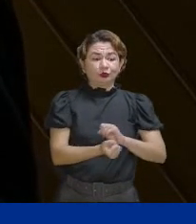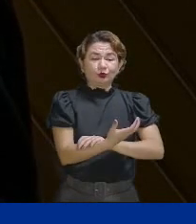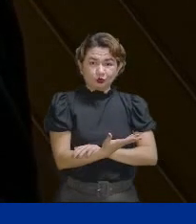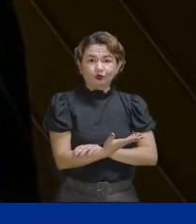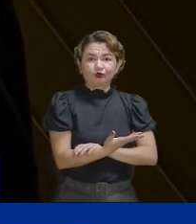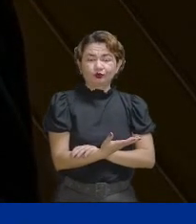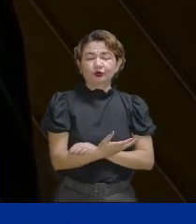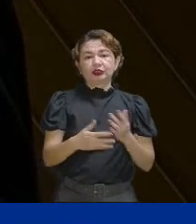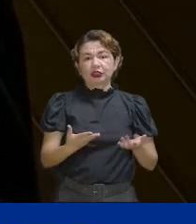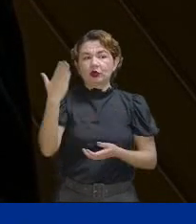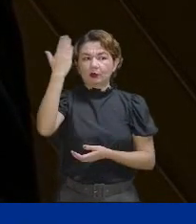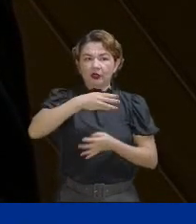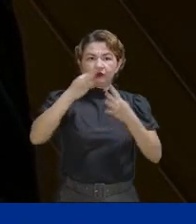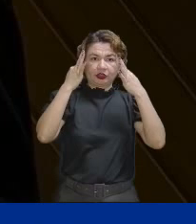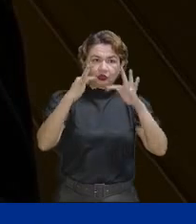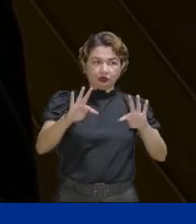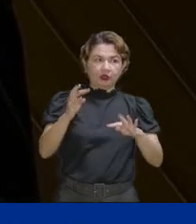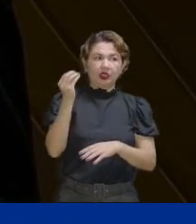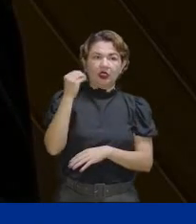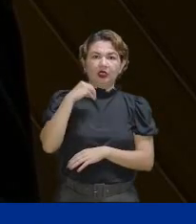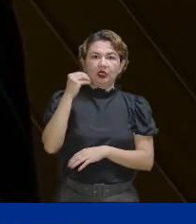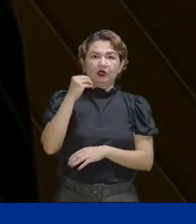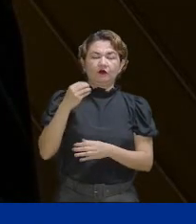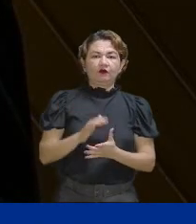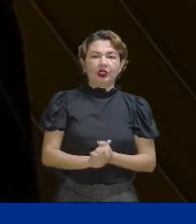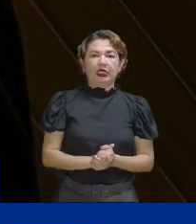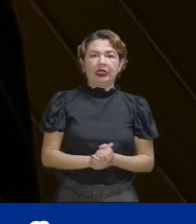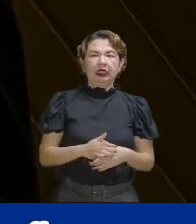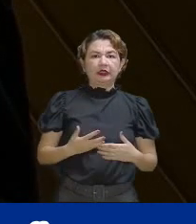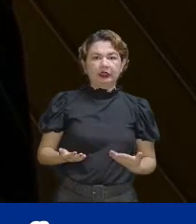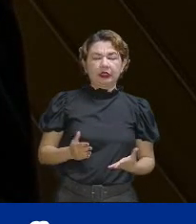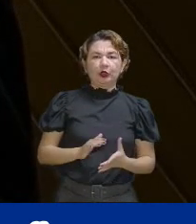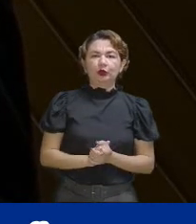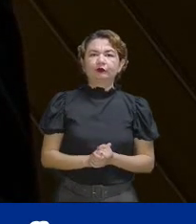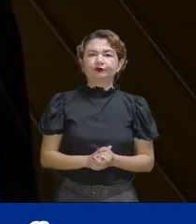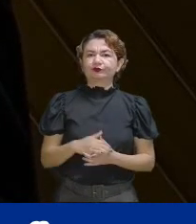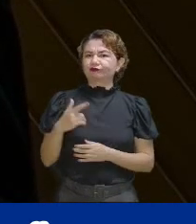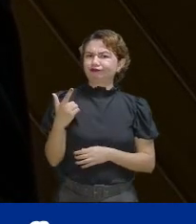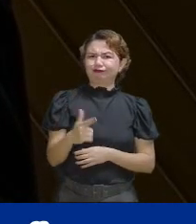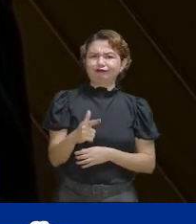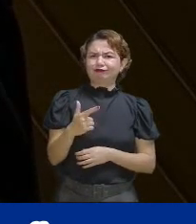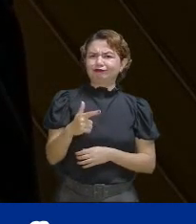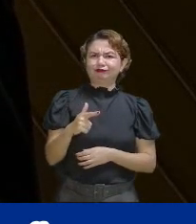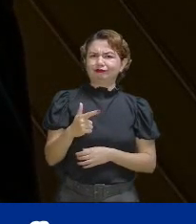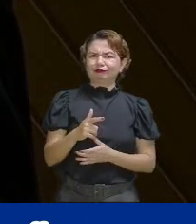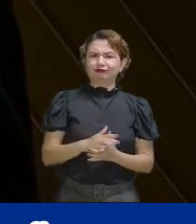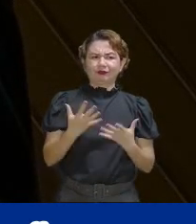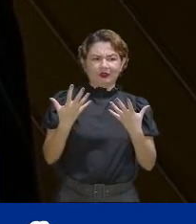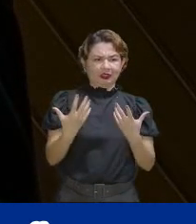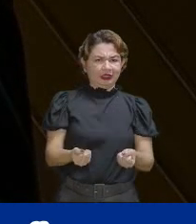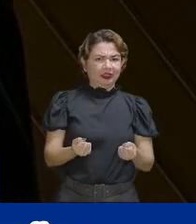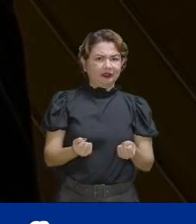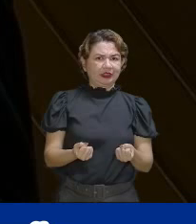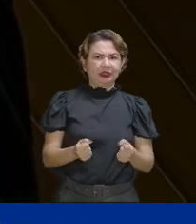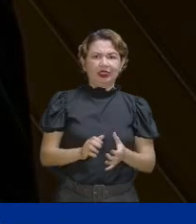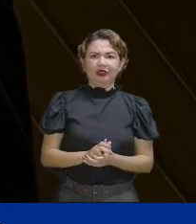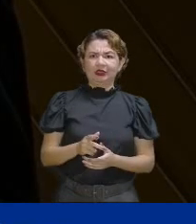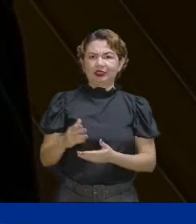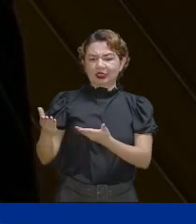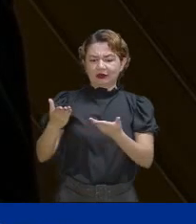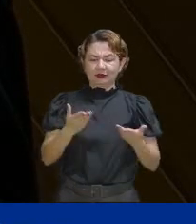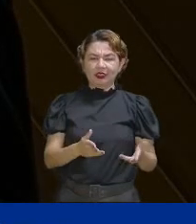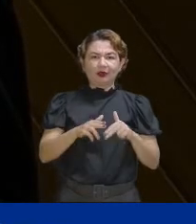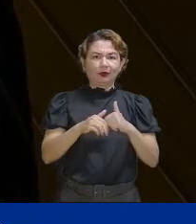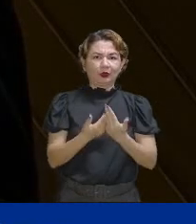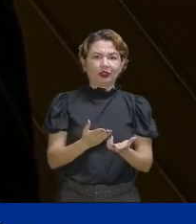Quanto à prova testemunhal, estando enfraquecida a prova acima mencionada, não é possível acolher as declarações apresentadas,